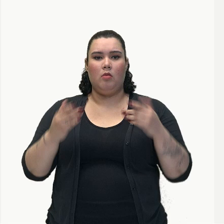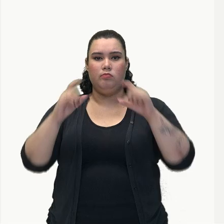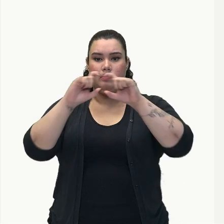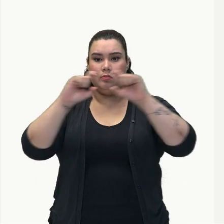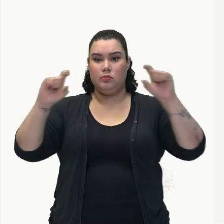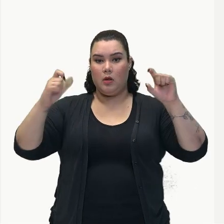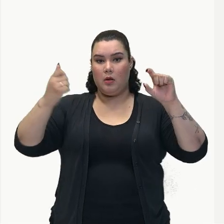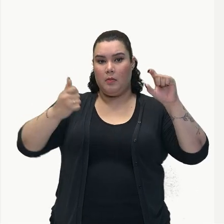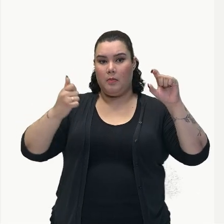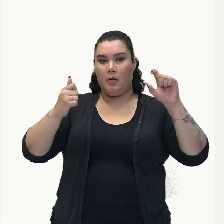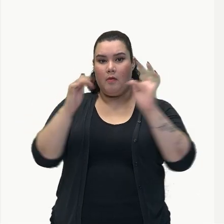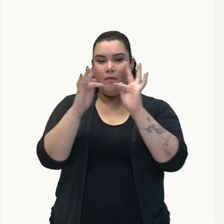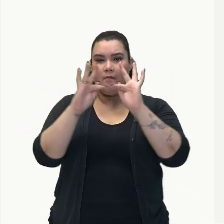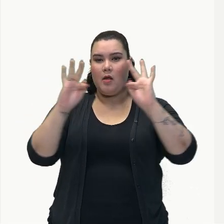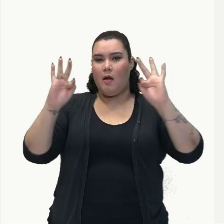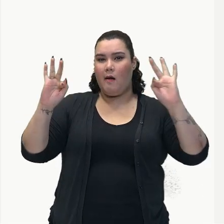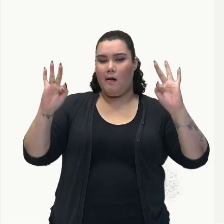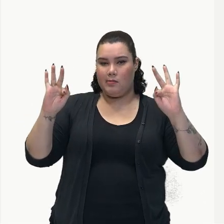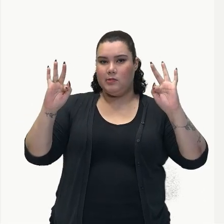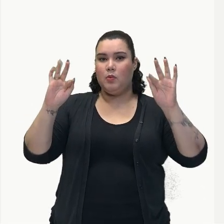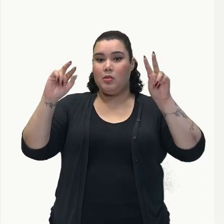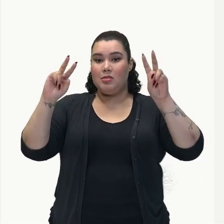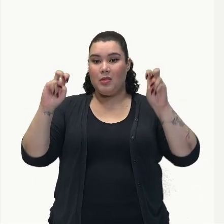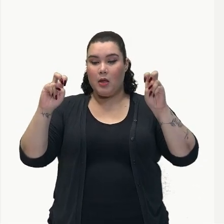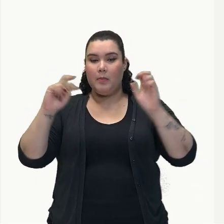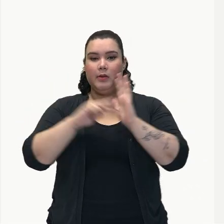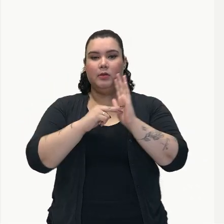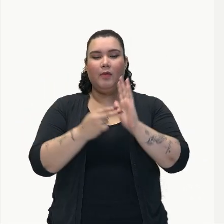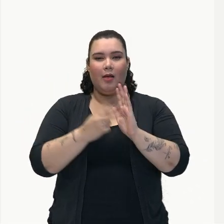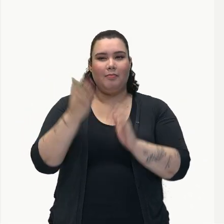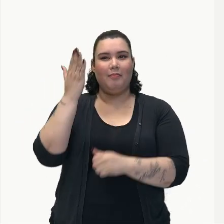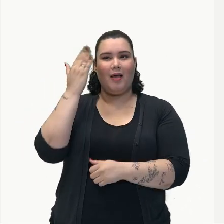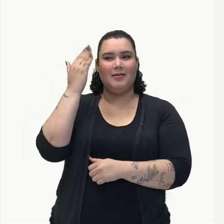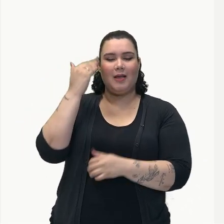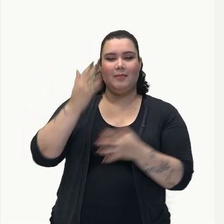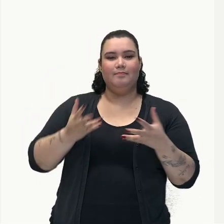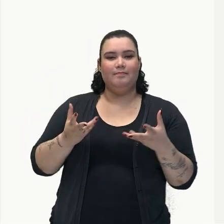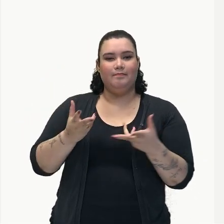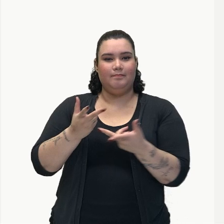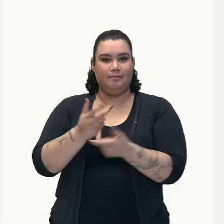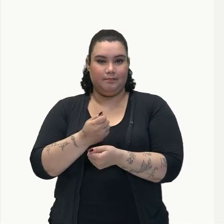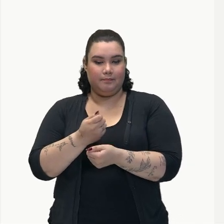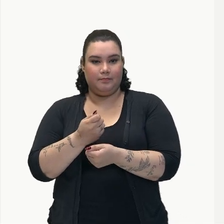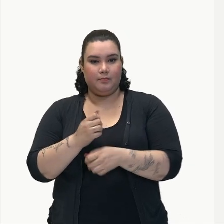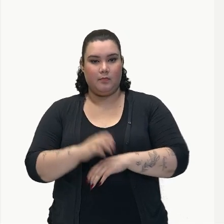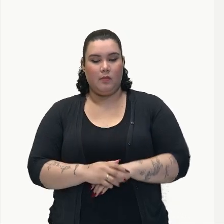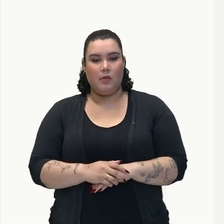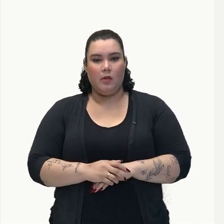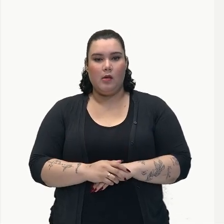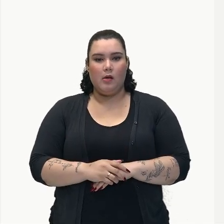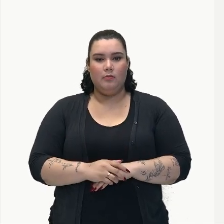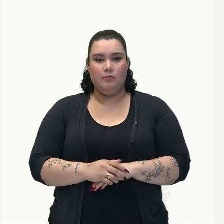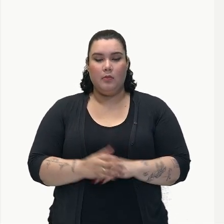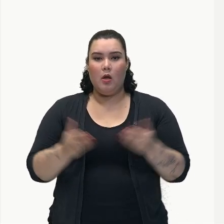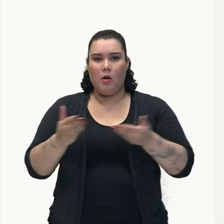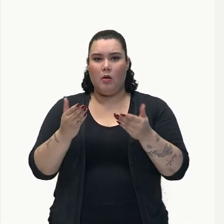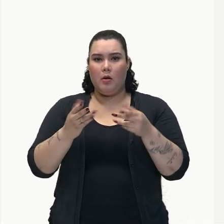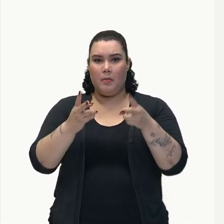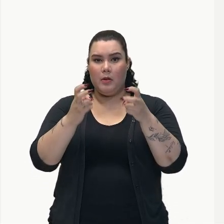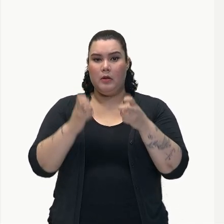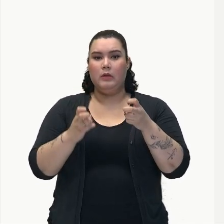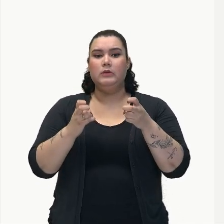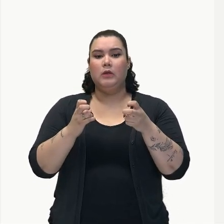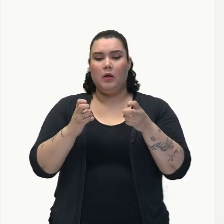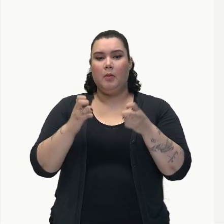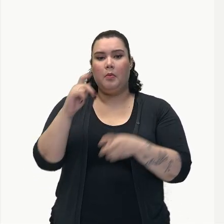Ah, como aqueles tempos eram maravilhosos. Olha, quando era niña, tinha el